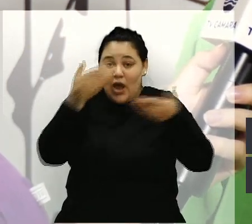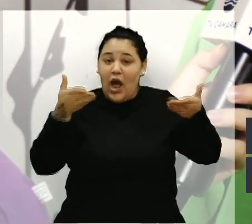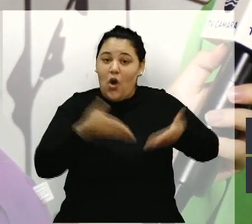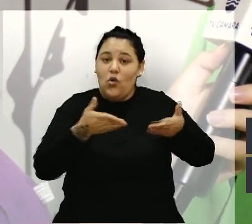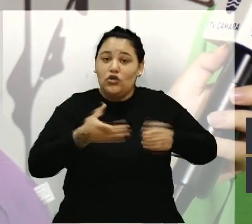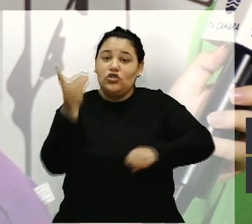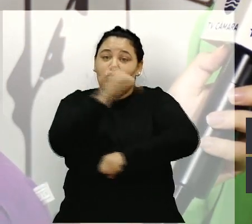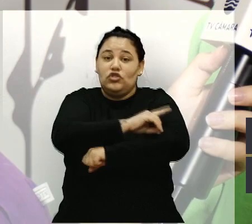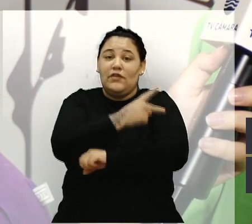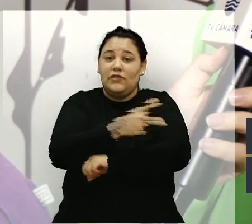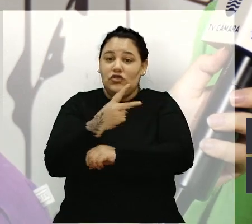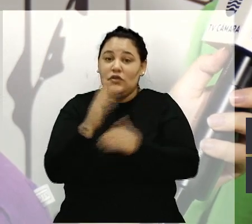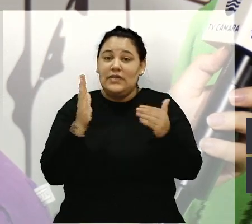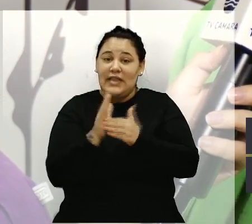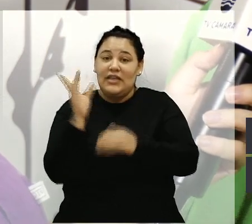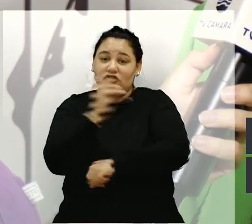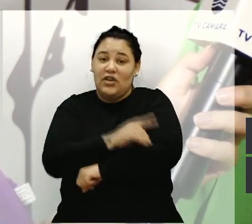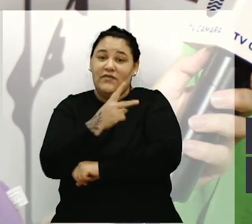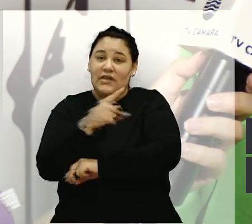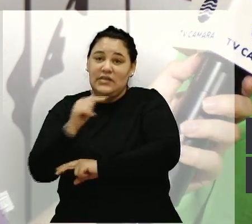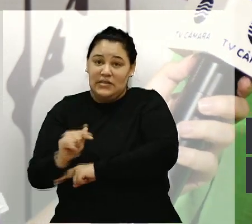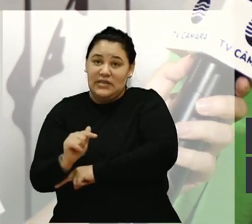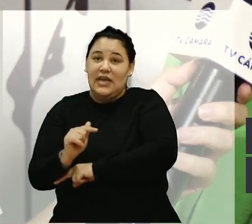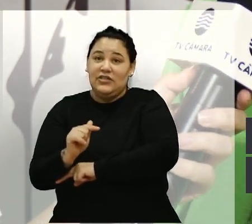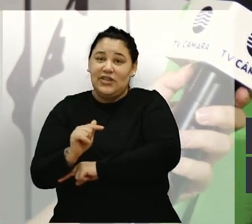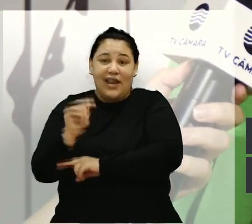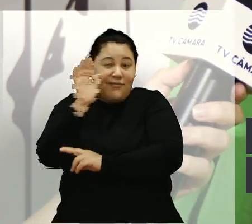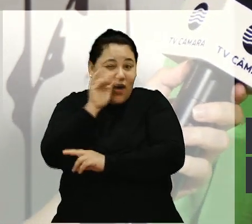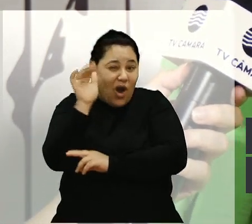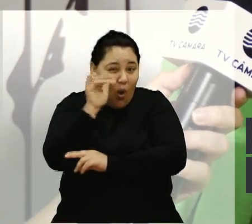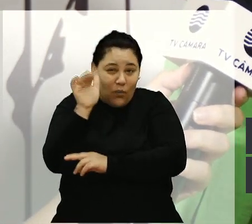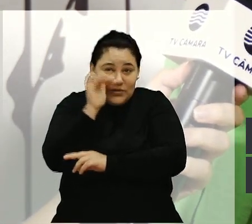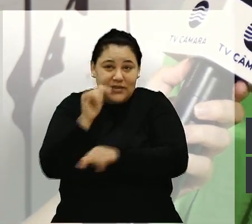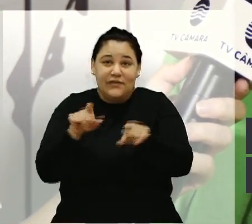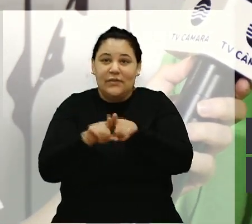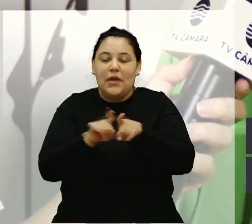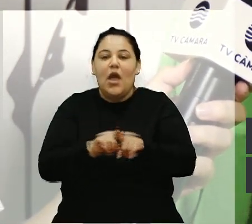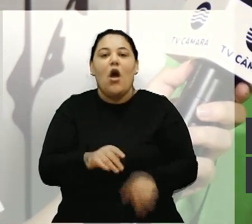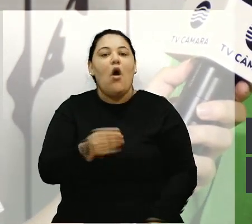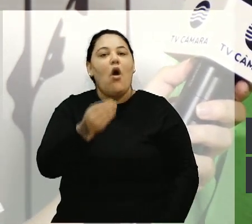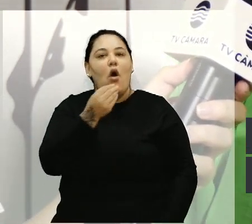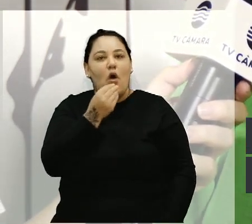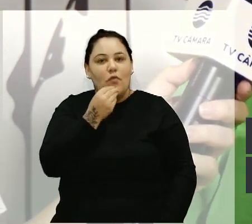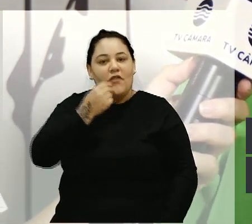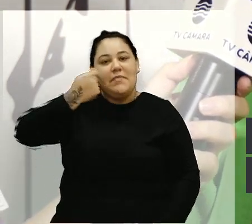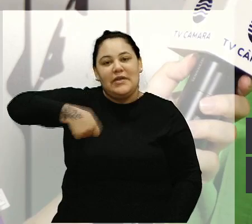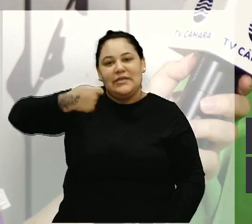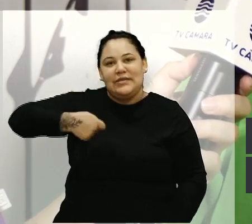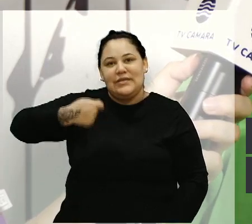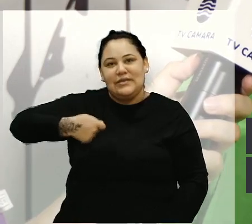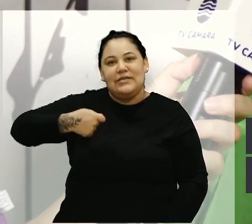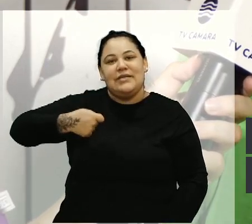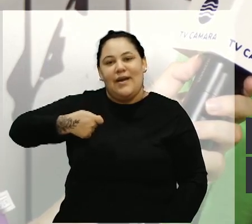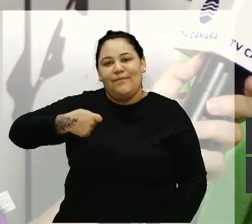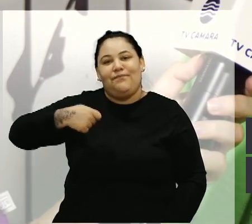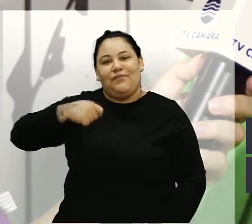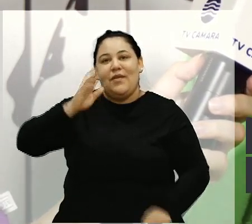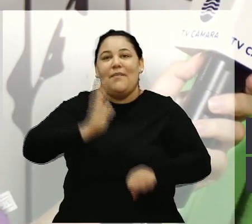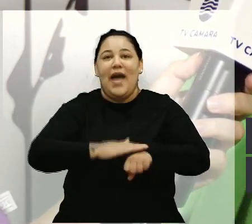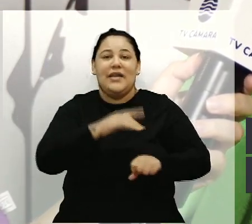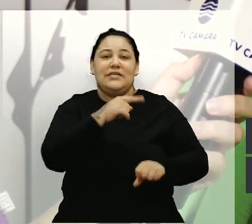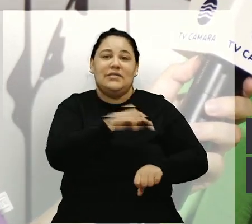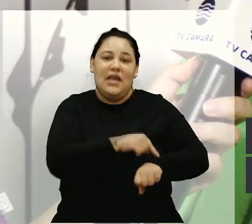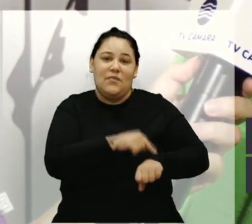dia 22 ao dia 27, ela vai mapear. Claro que vai precisar mais tempo, mas é um prazo inicial para